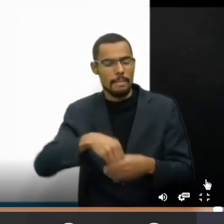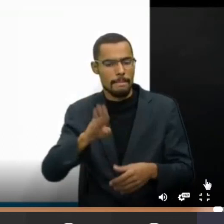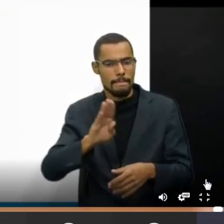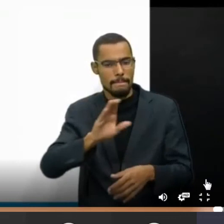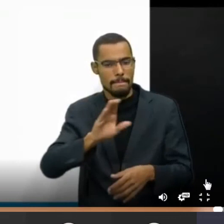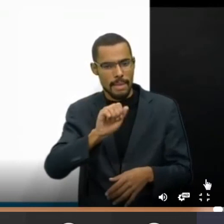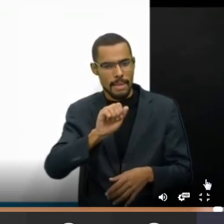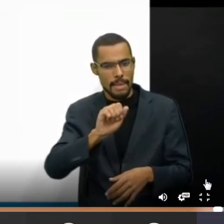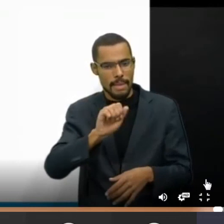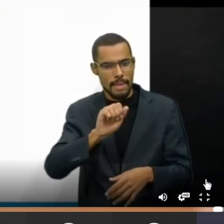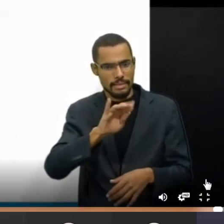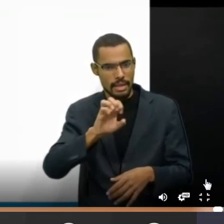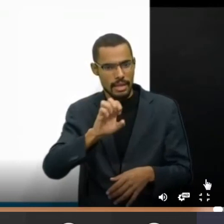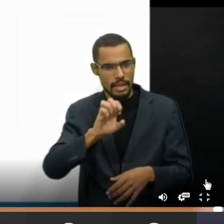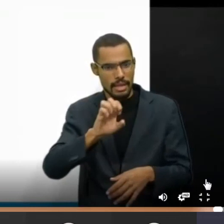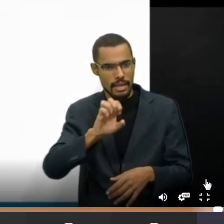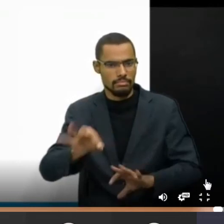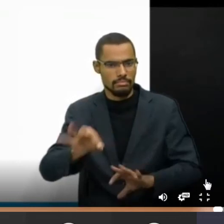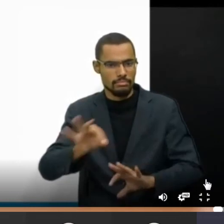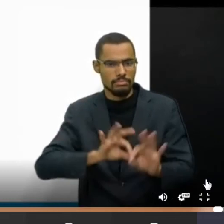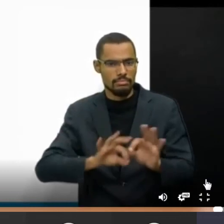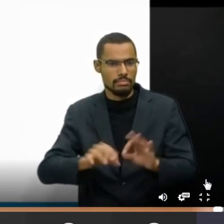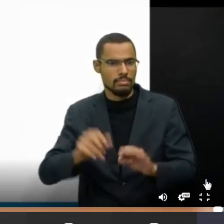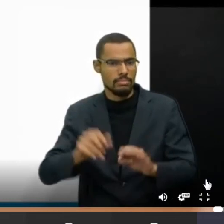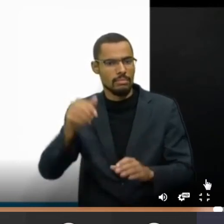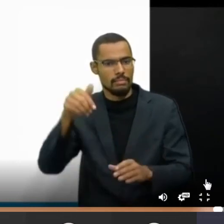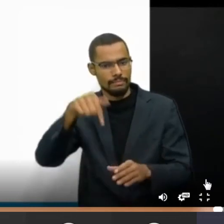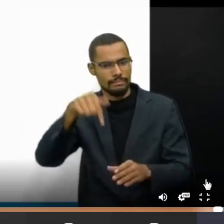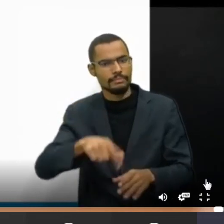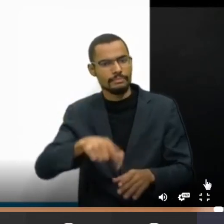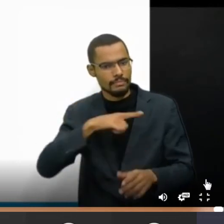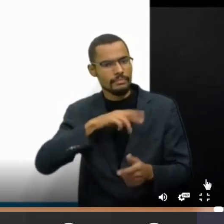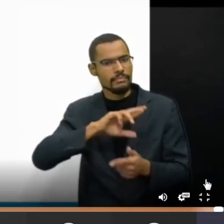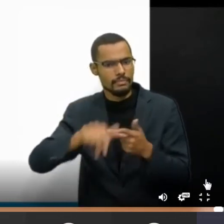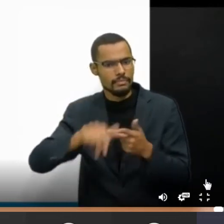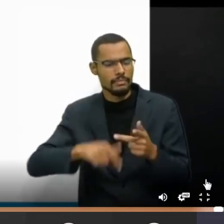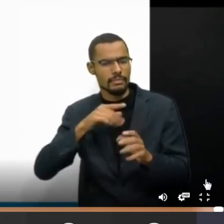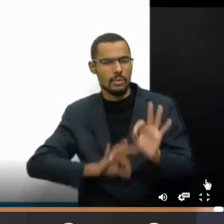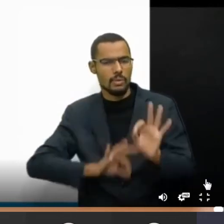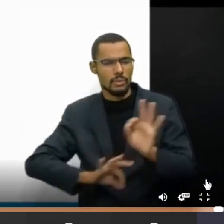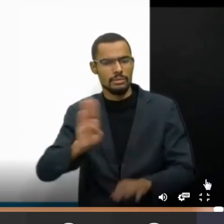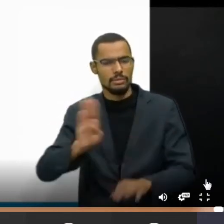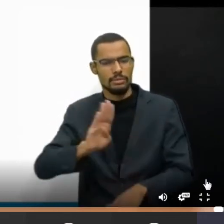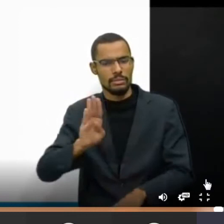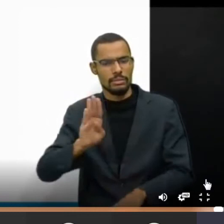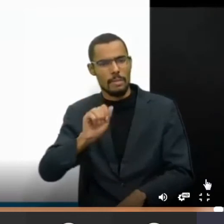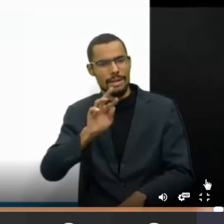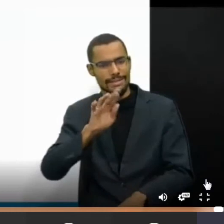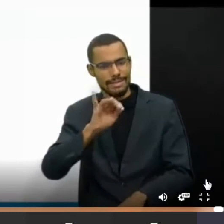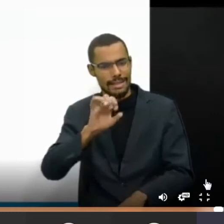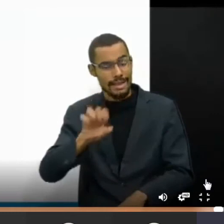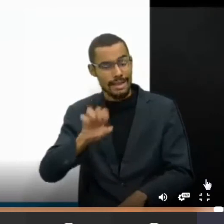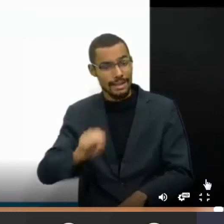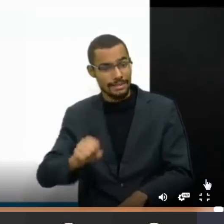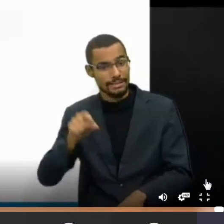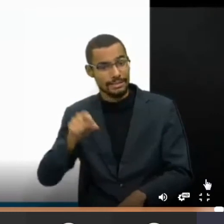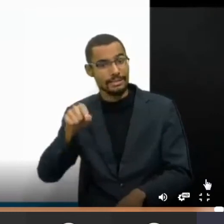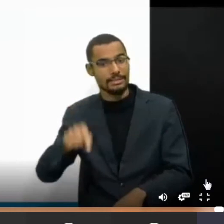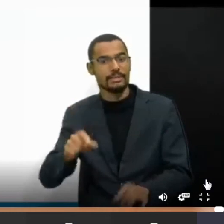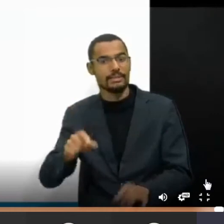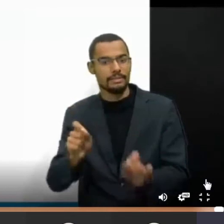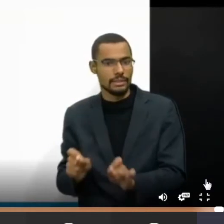associadas, tá? Então, ali nessa região a gente encontra algumas colonizações, então, de bactérias